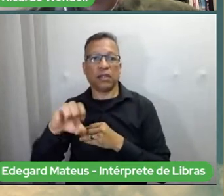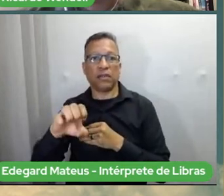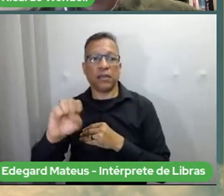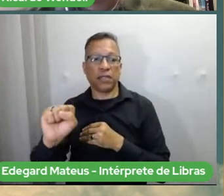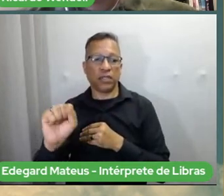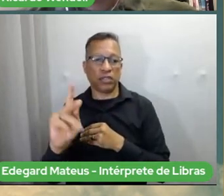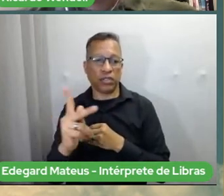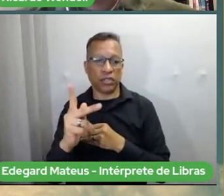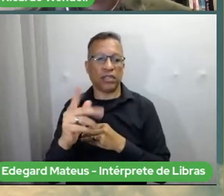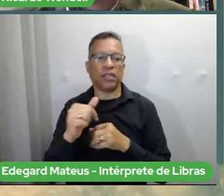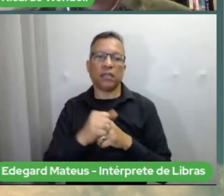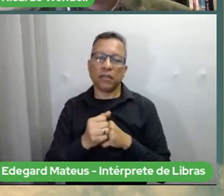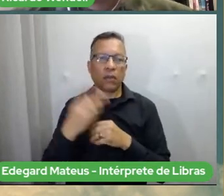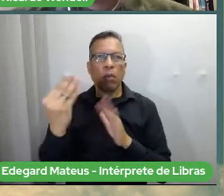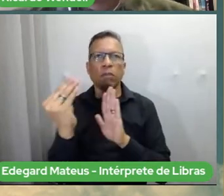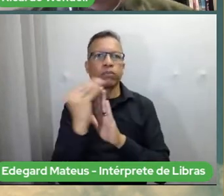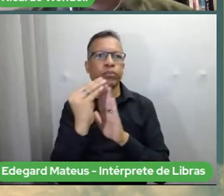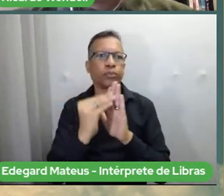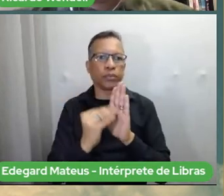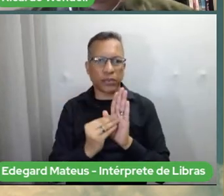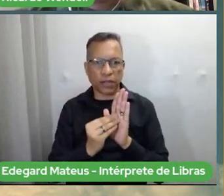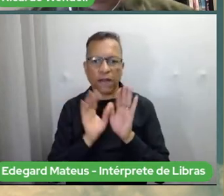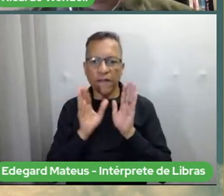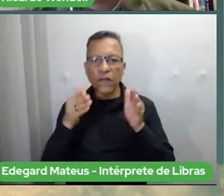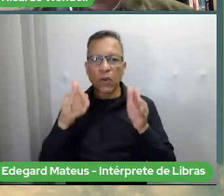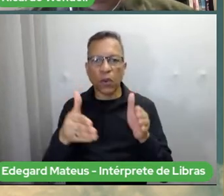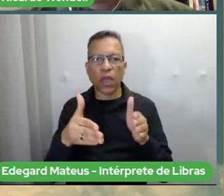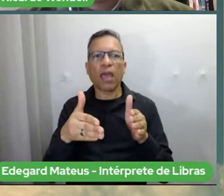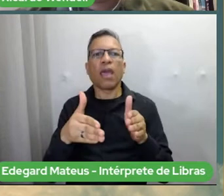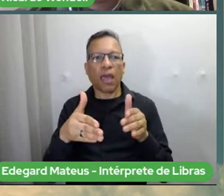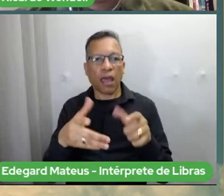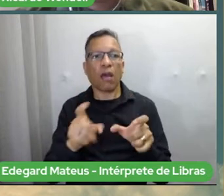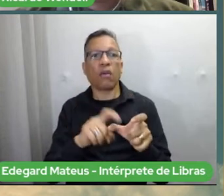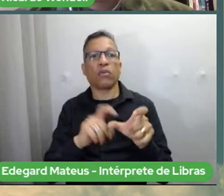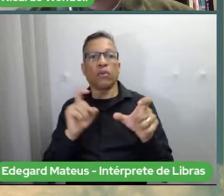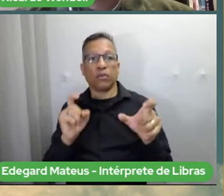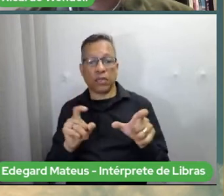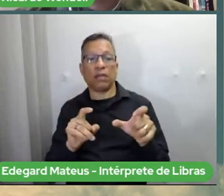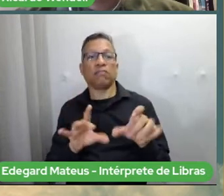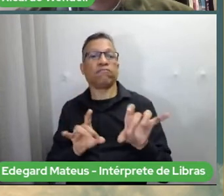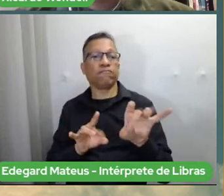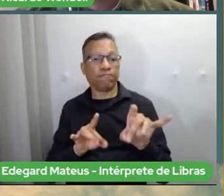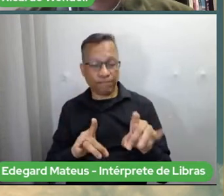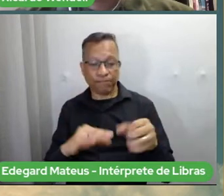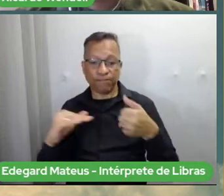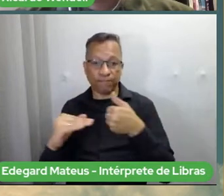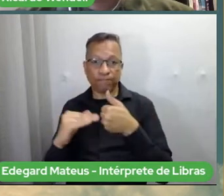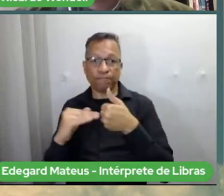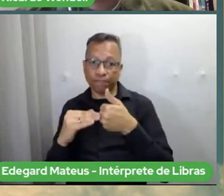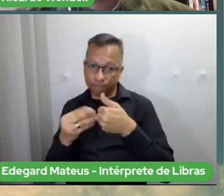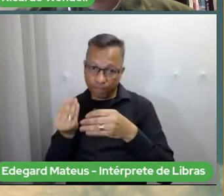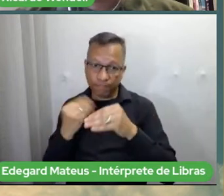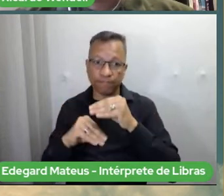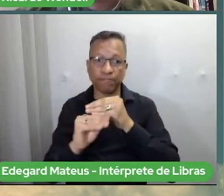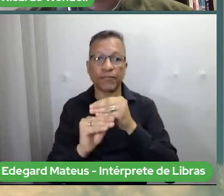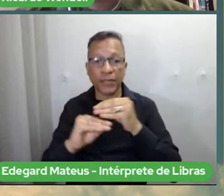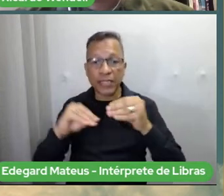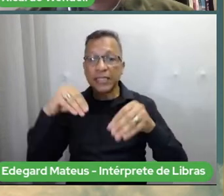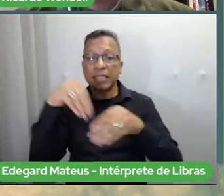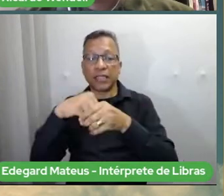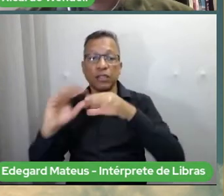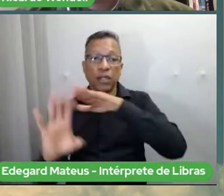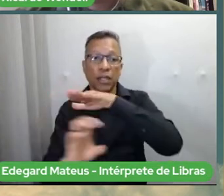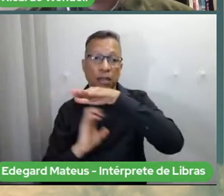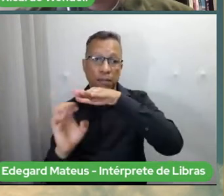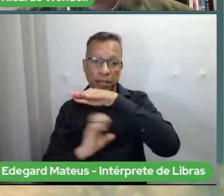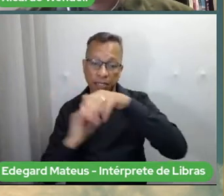Por quê? O foco é autonomia, né, impulsionar a cultura de dados dentro das organizações, sempre